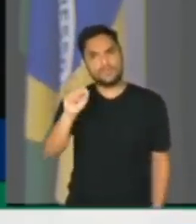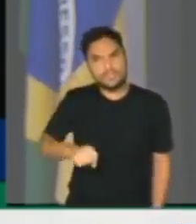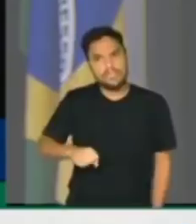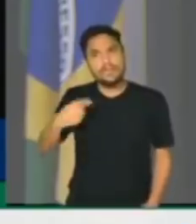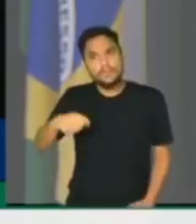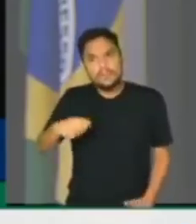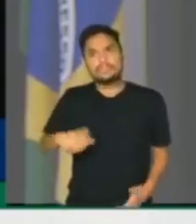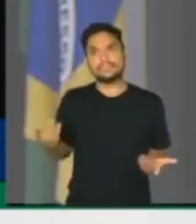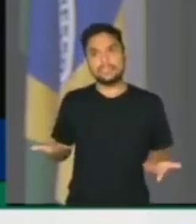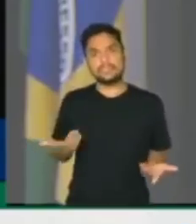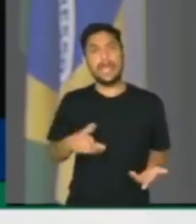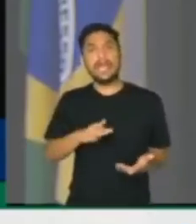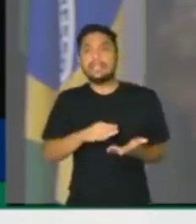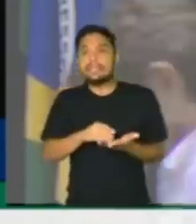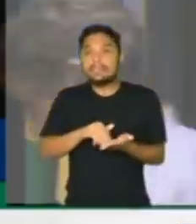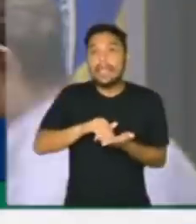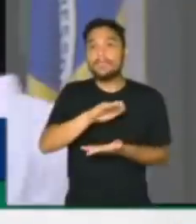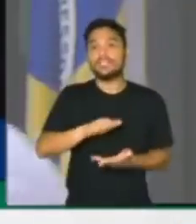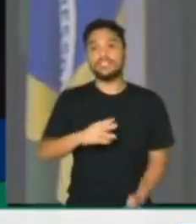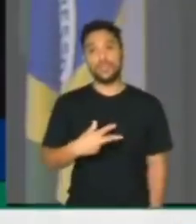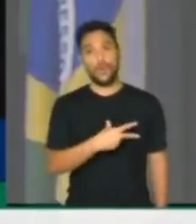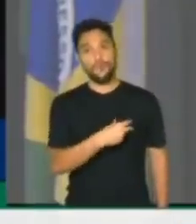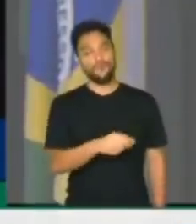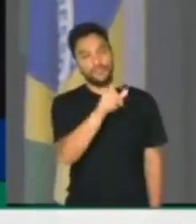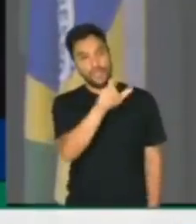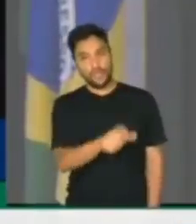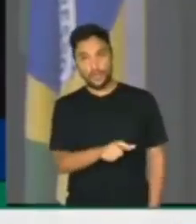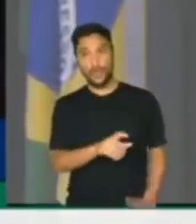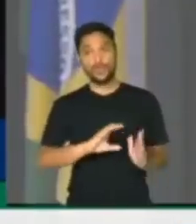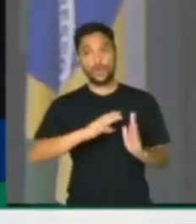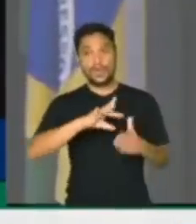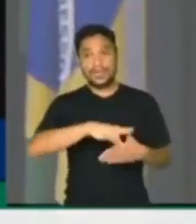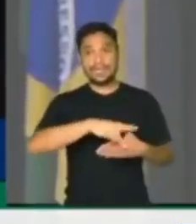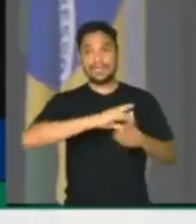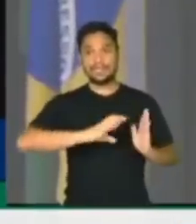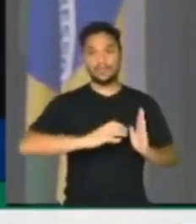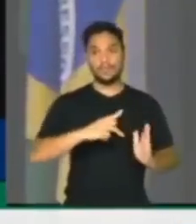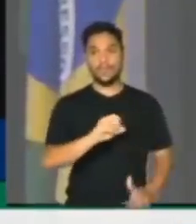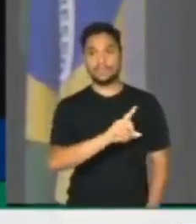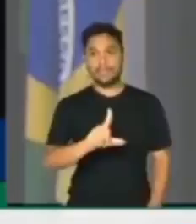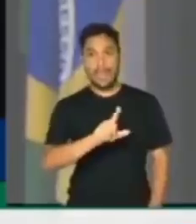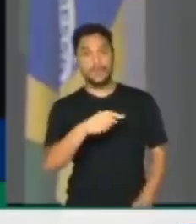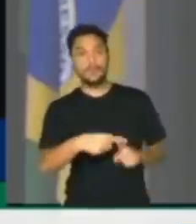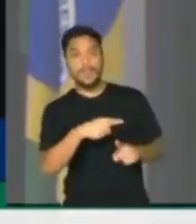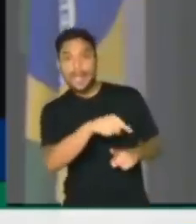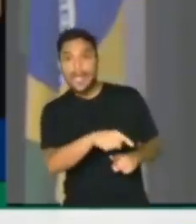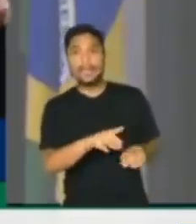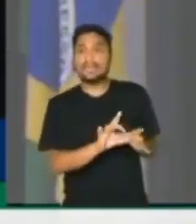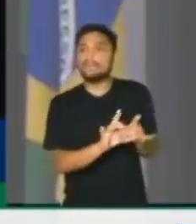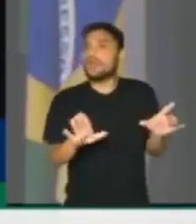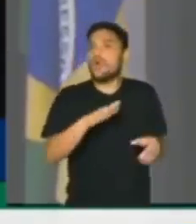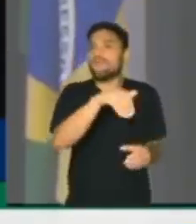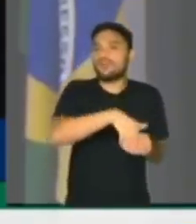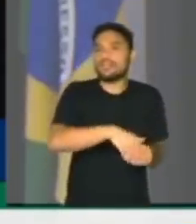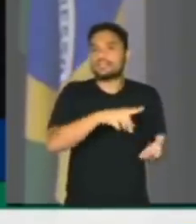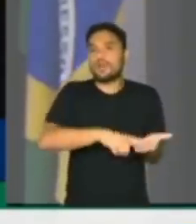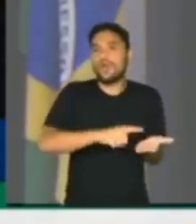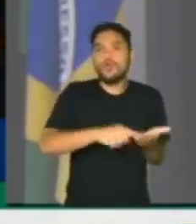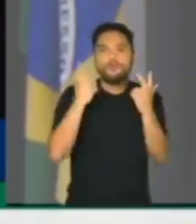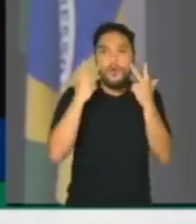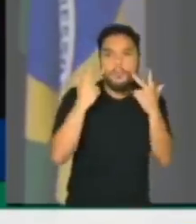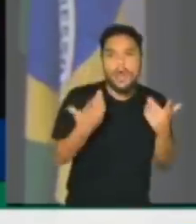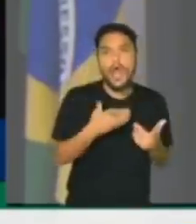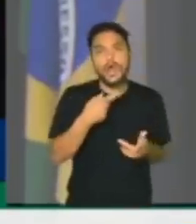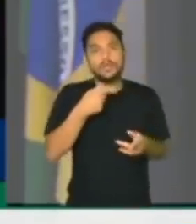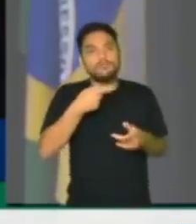para destituir o próprio filho líder eduardo bolsonaro que deixou a votação simbólica que não destacou e que não